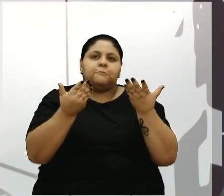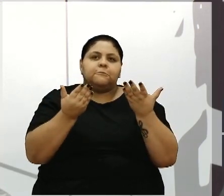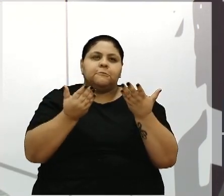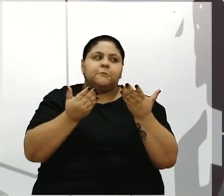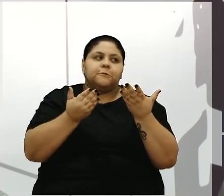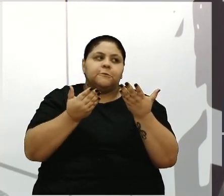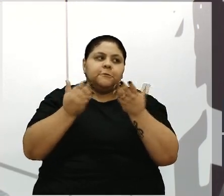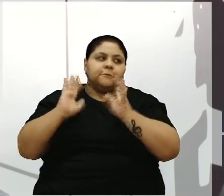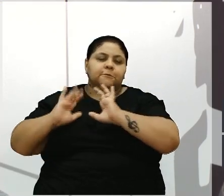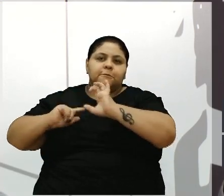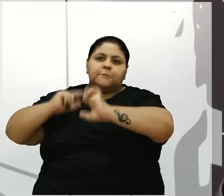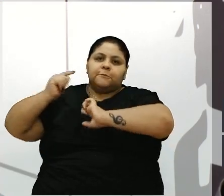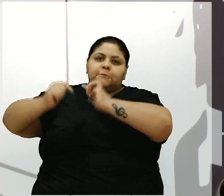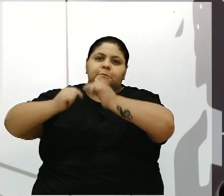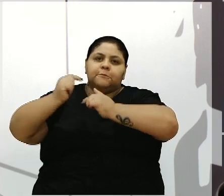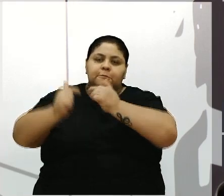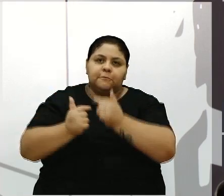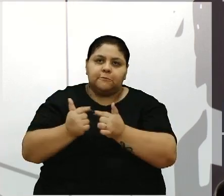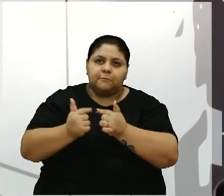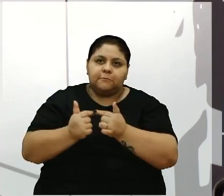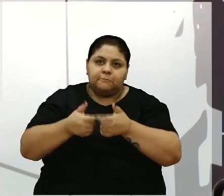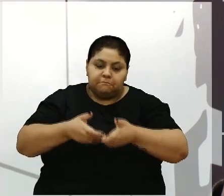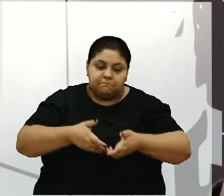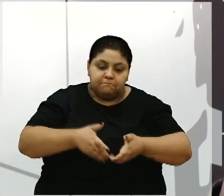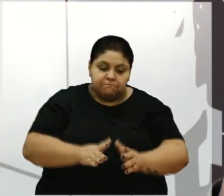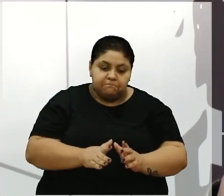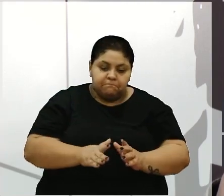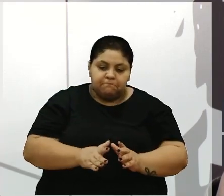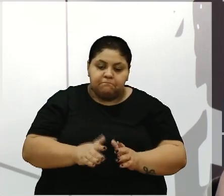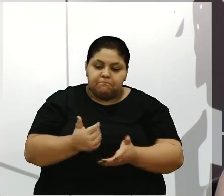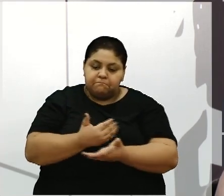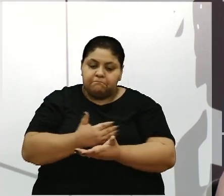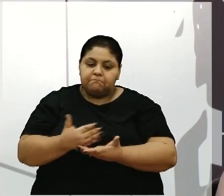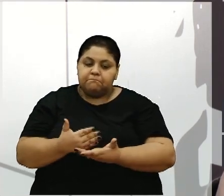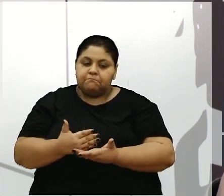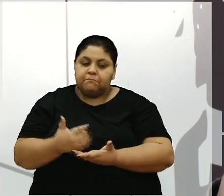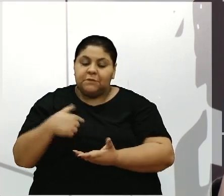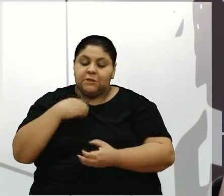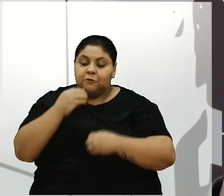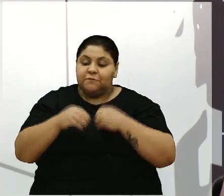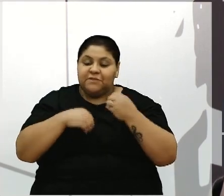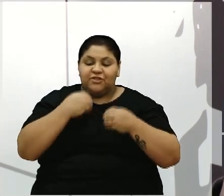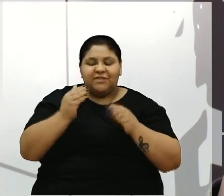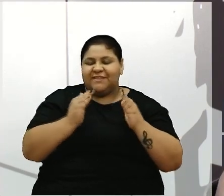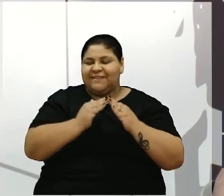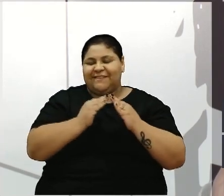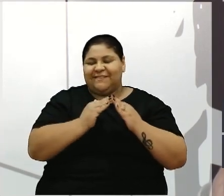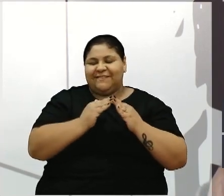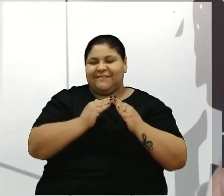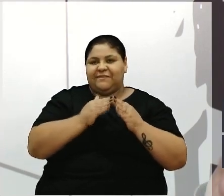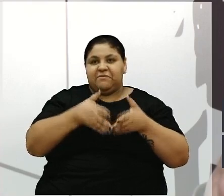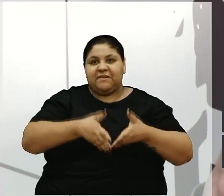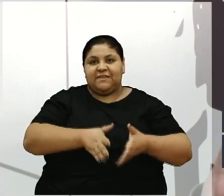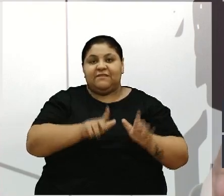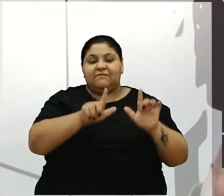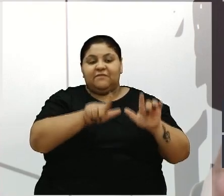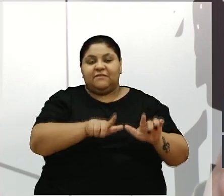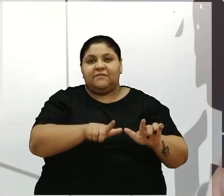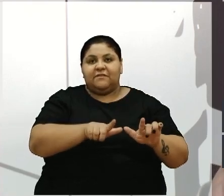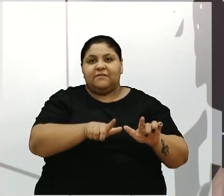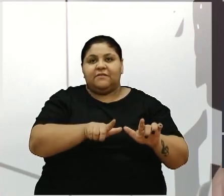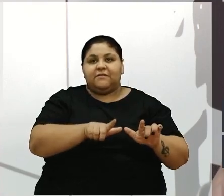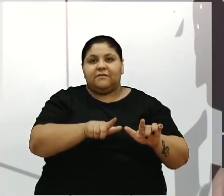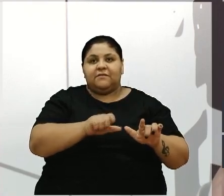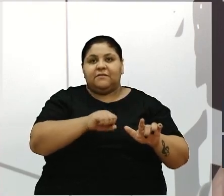tradição, as nossas origens, as nossas raízes. E eu me senti em casa. Eu sou daquela região. Eu sou natural de São